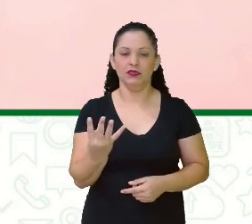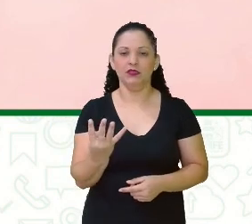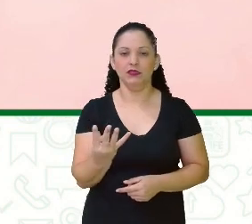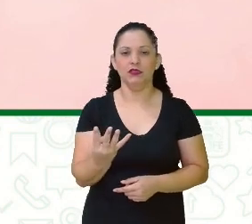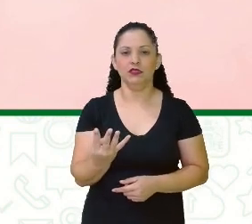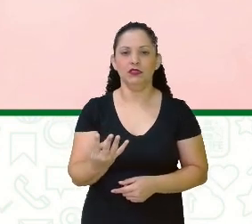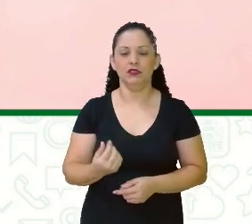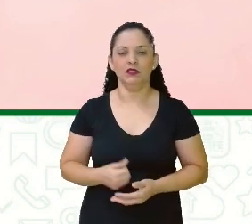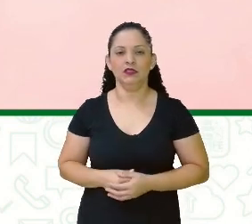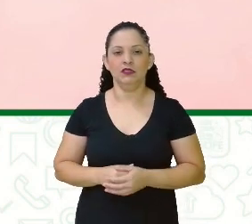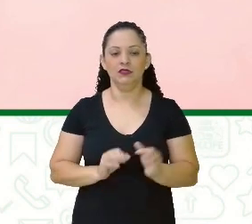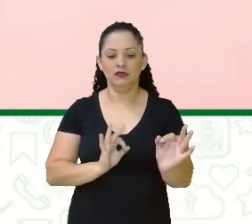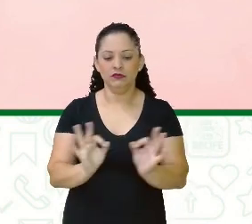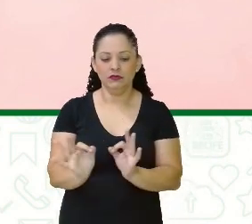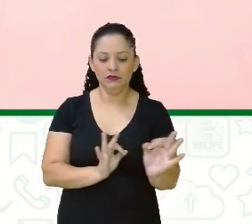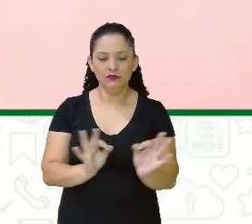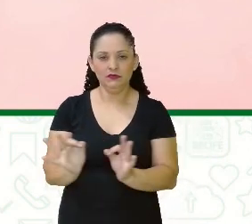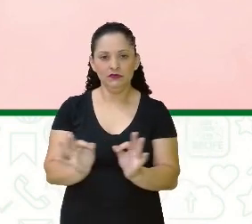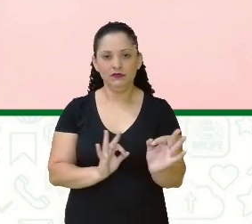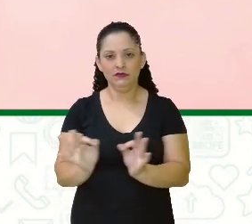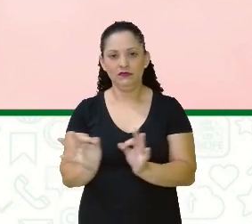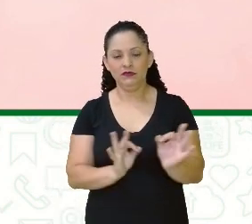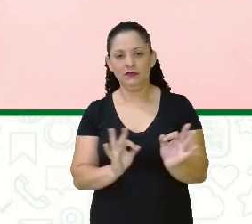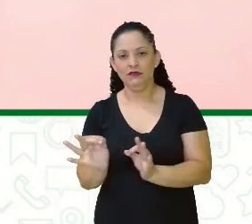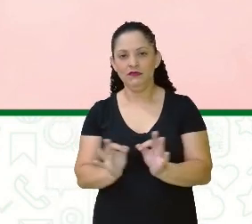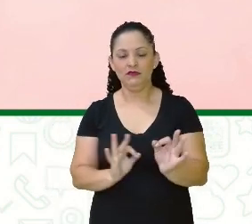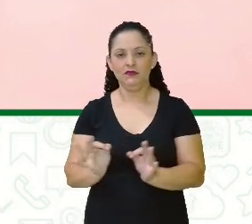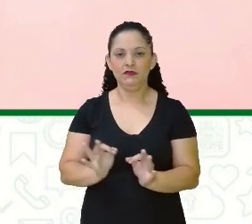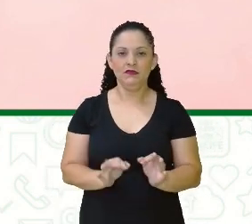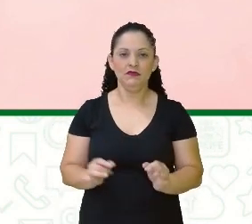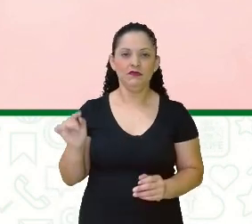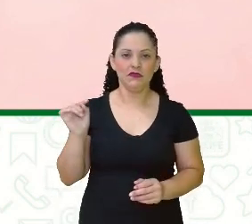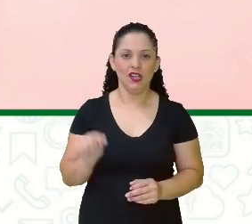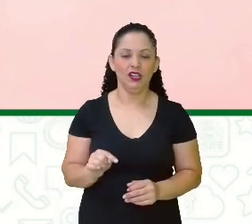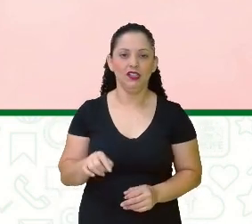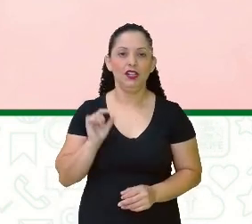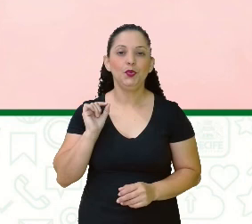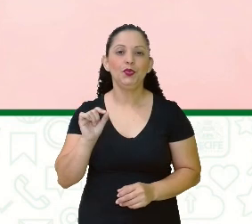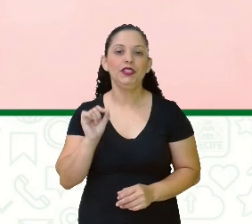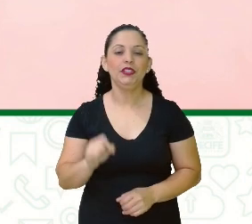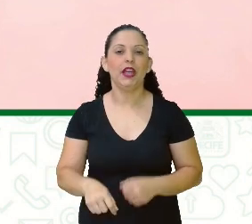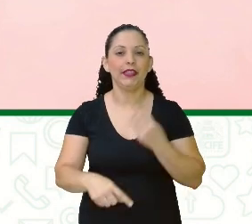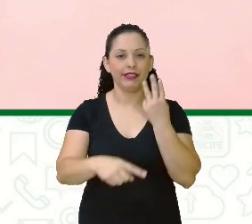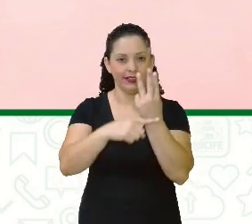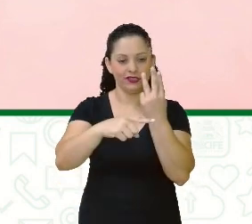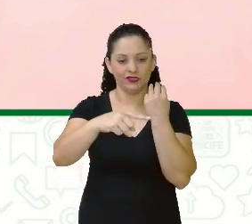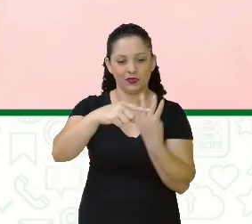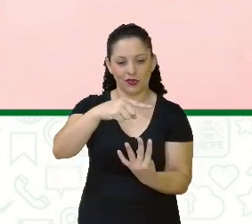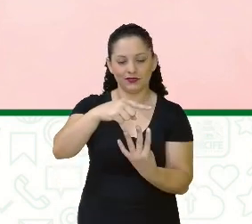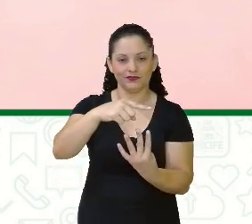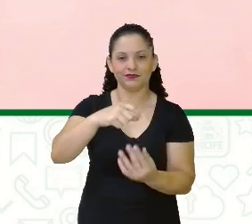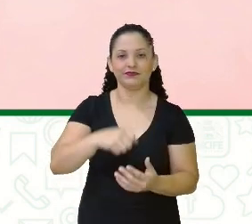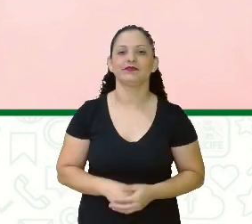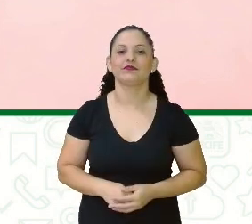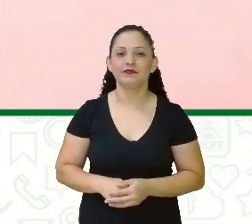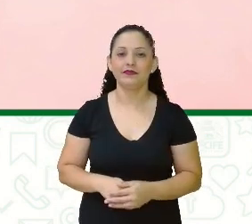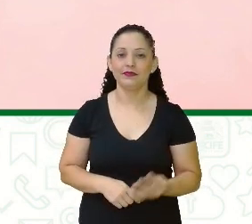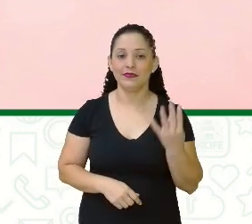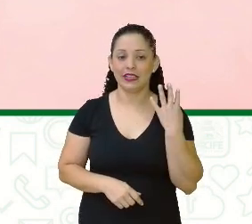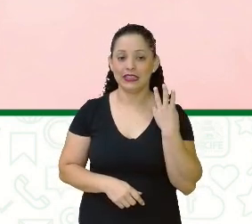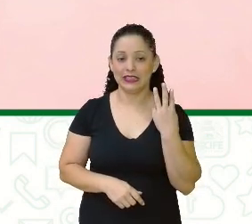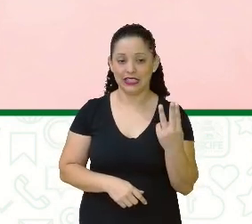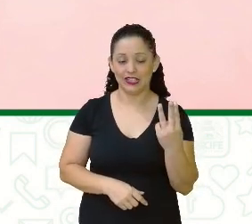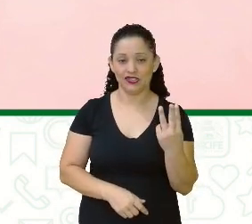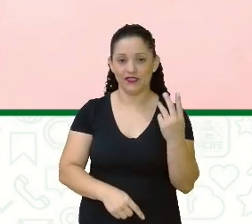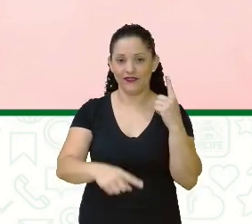dessa arrumação dela, né, é exatamente 3/4, ou seja, 3 vezes